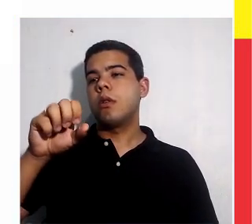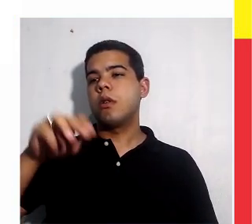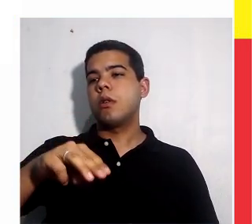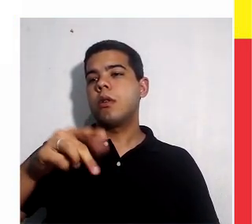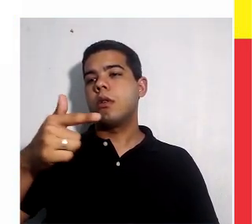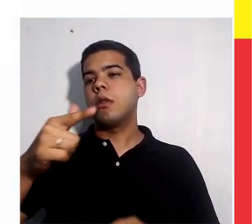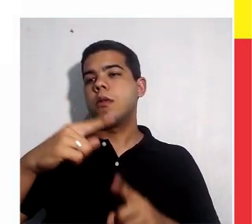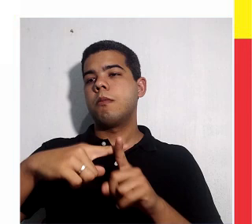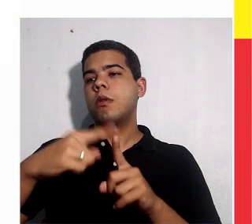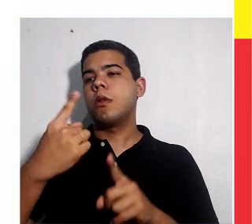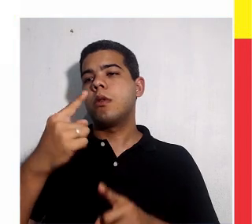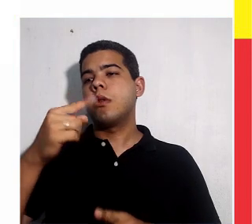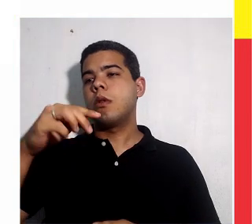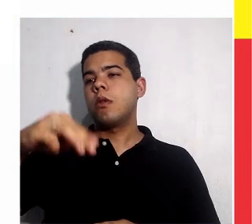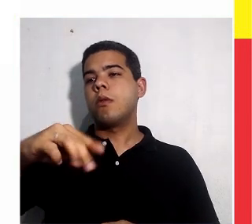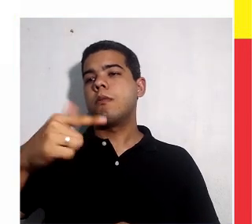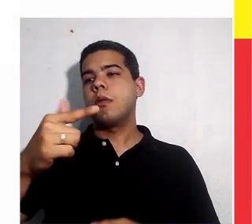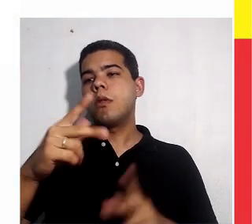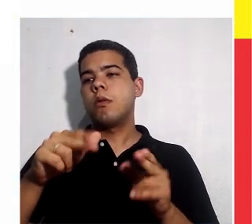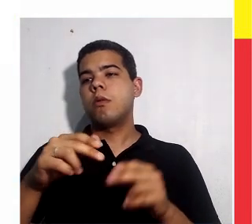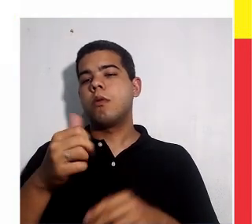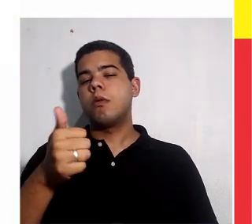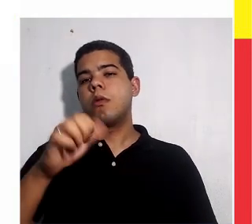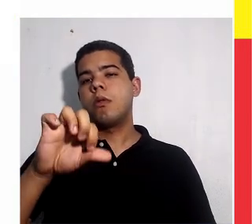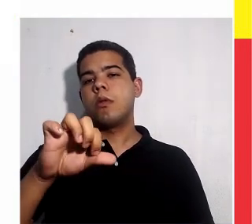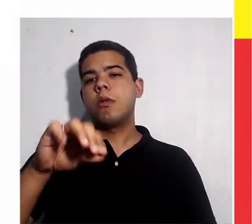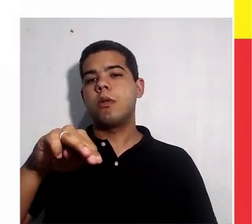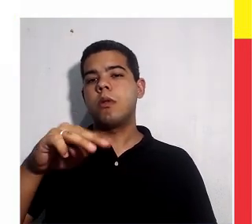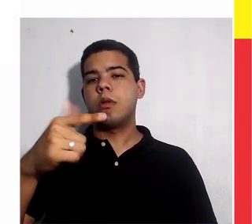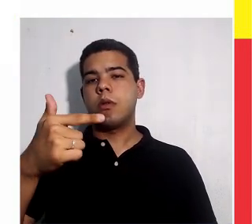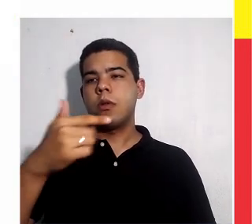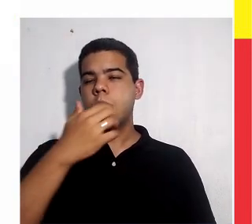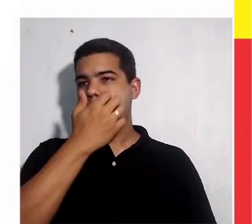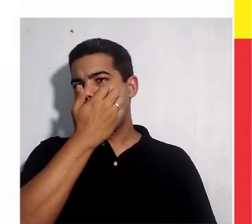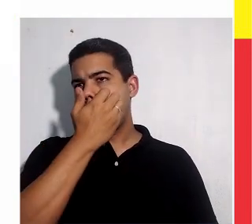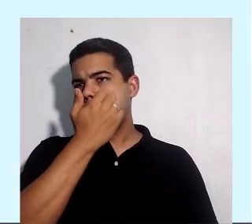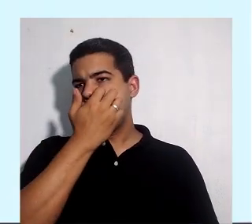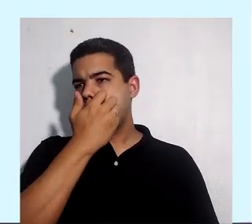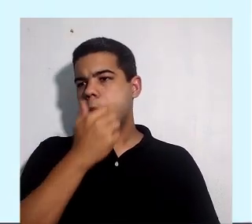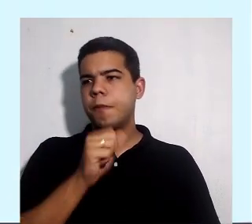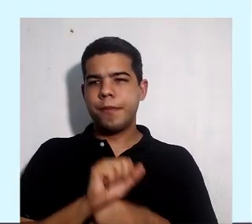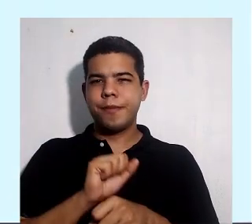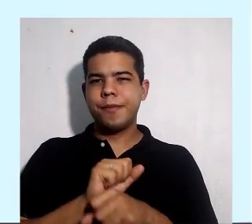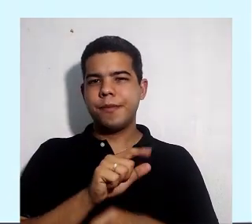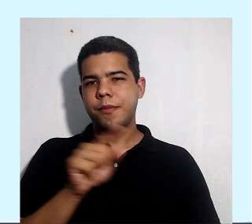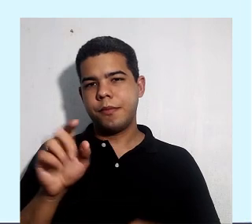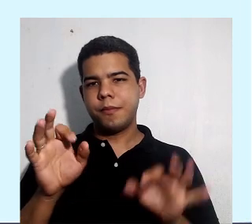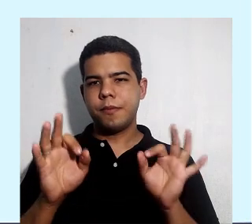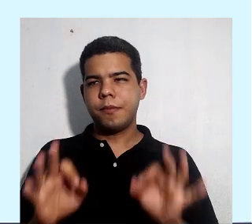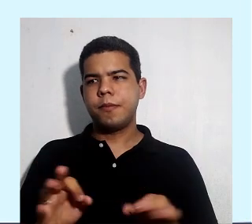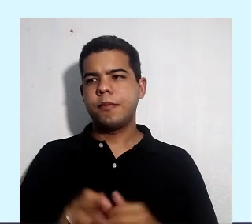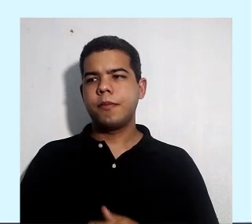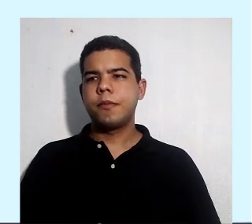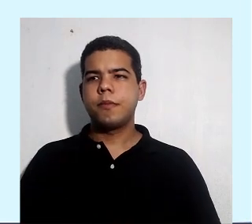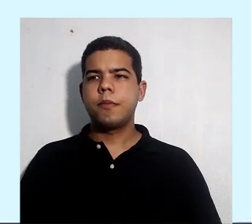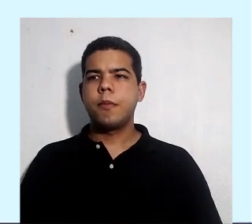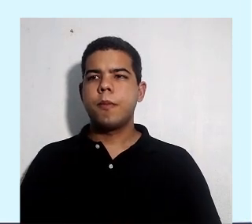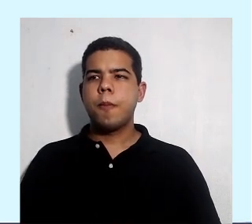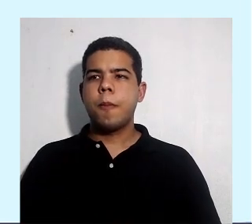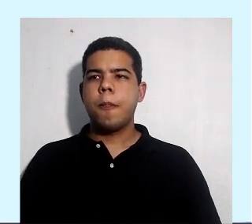metro quadrado, dá 19 metros quadrados. Ok? Então, espero que você tenha acertado